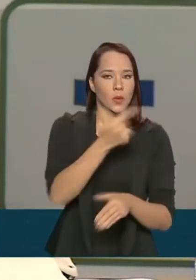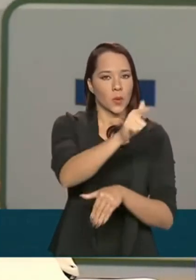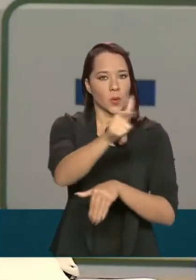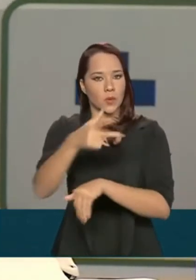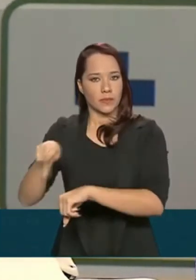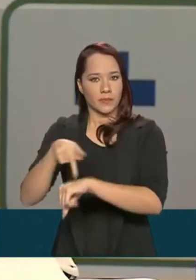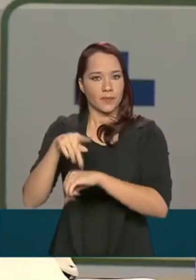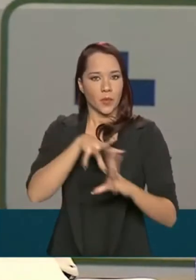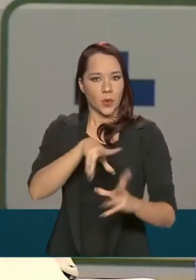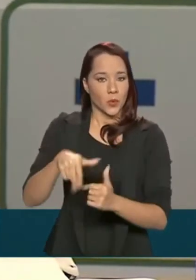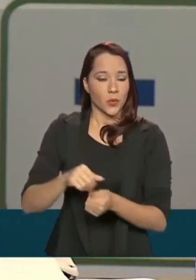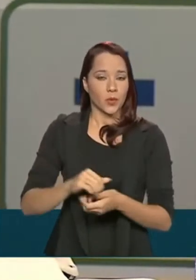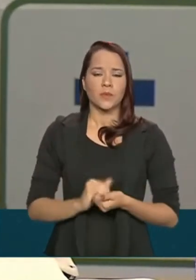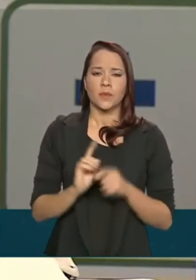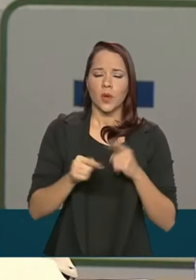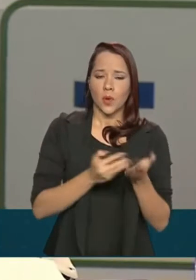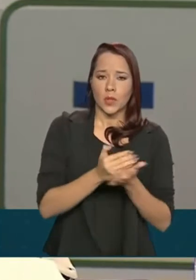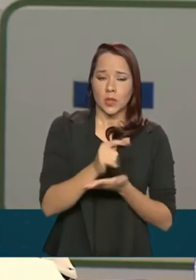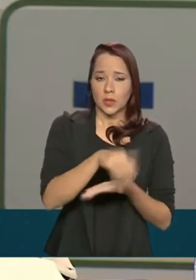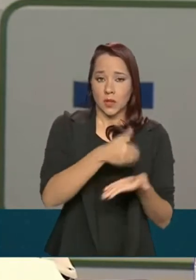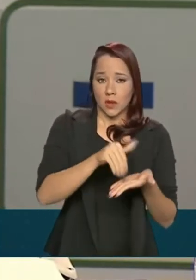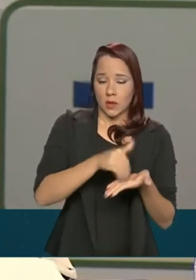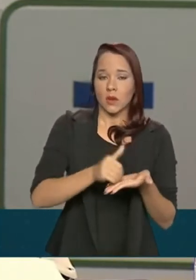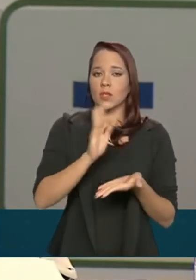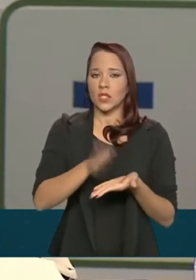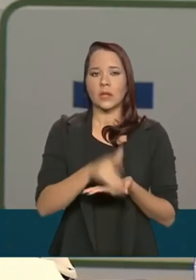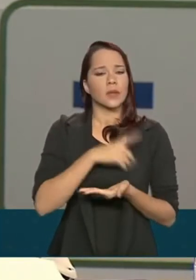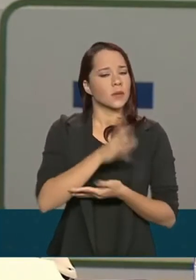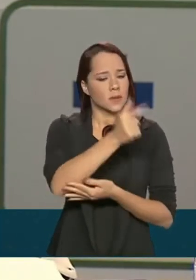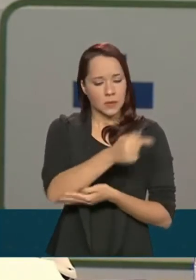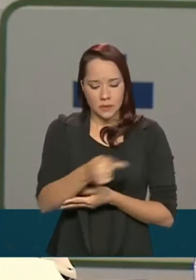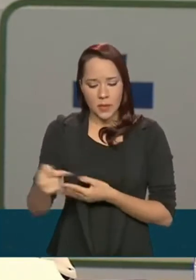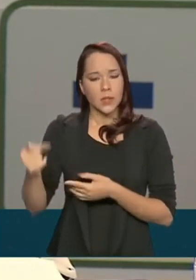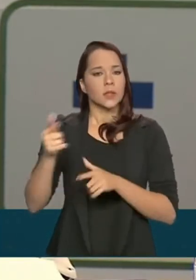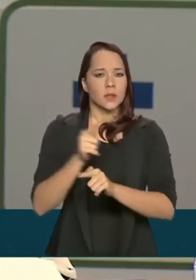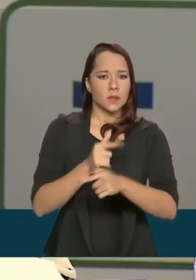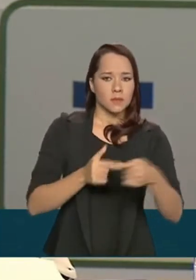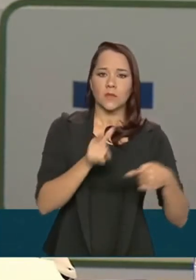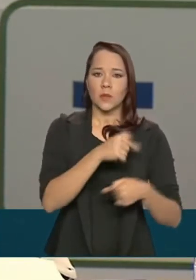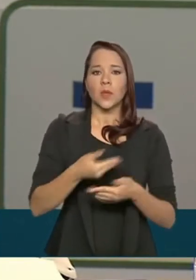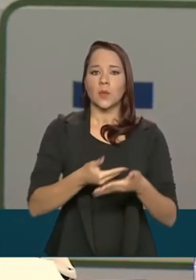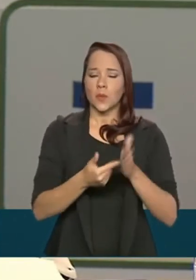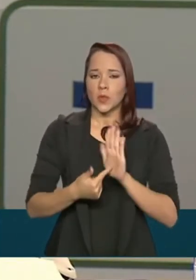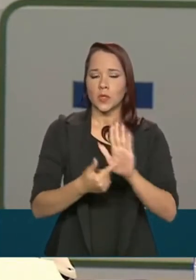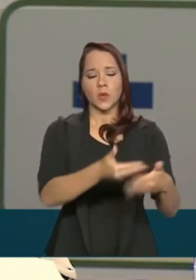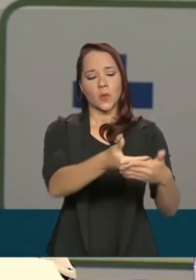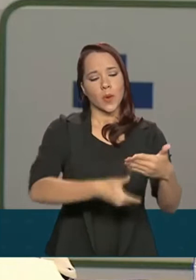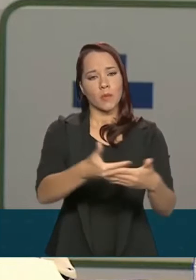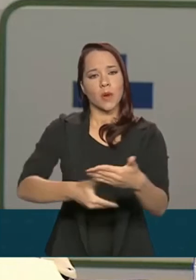como desde que nós chegamos na Secretaria, nós estamos a cada semana trazendo o boletim